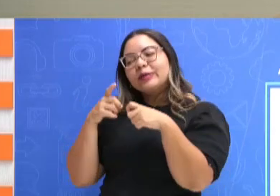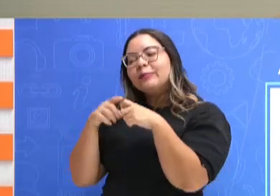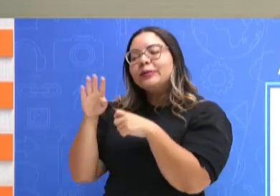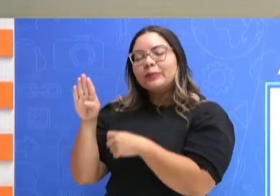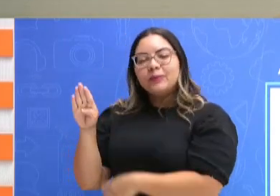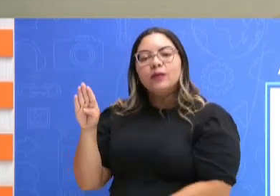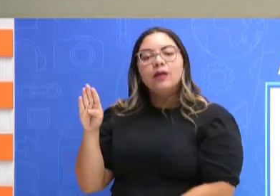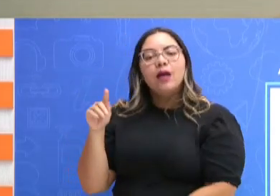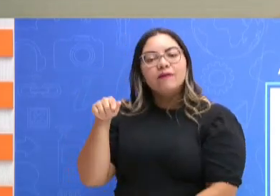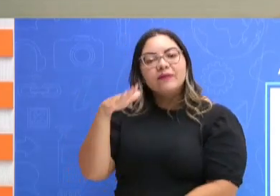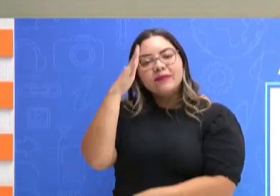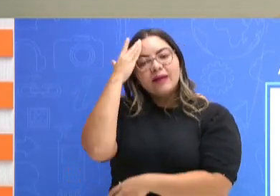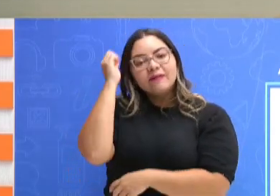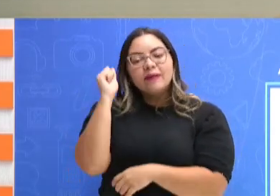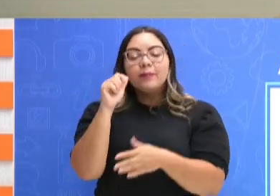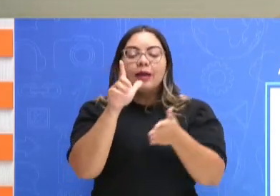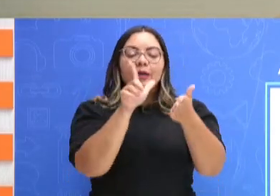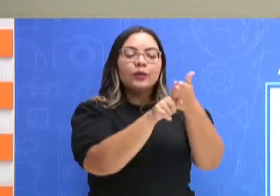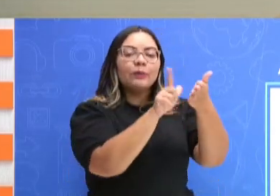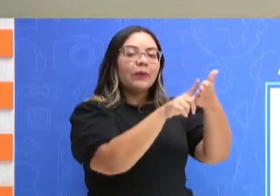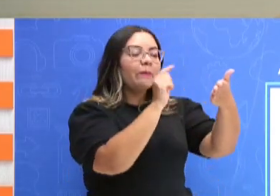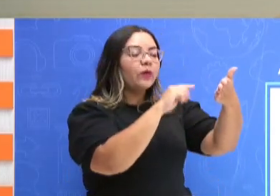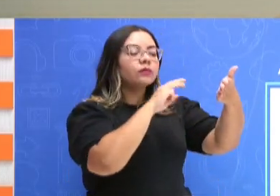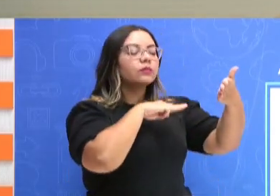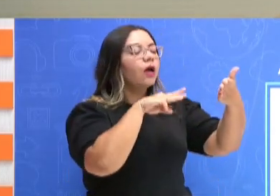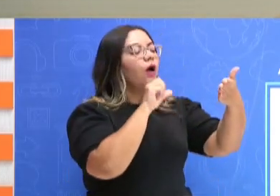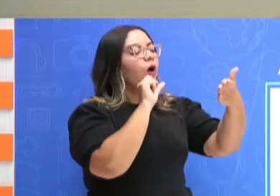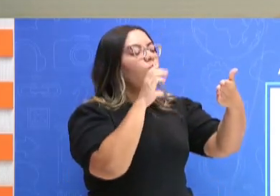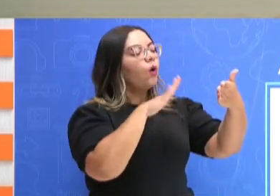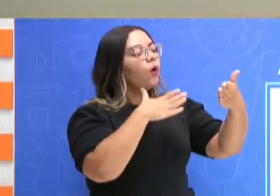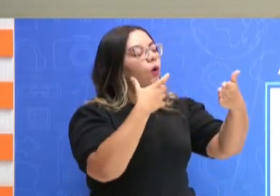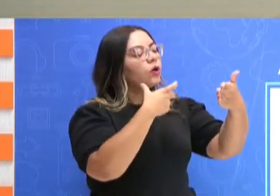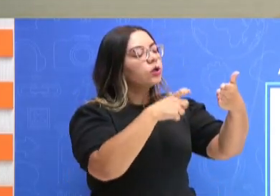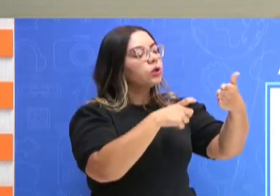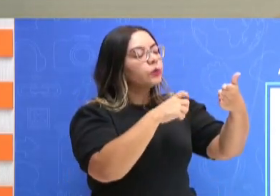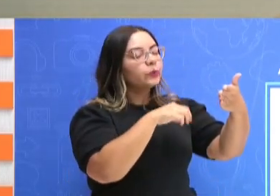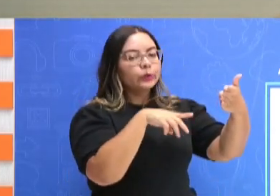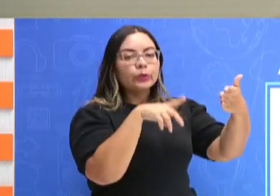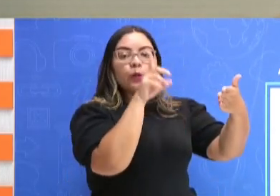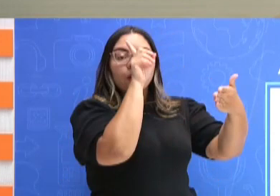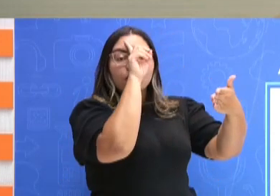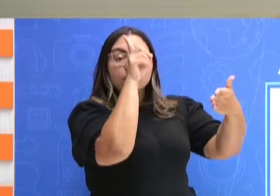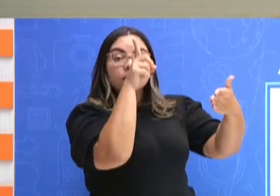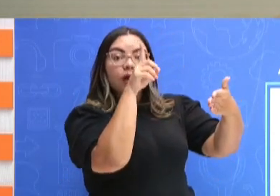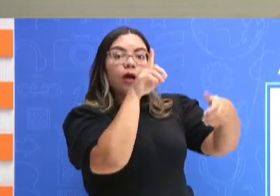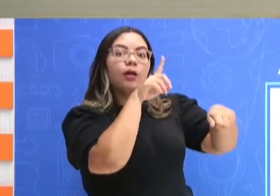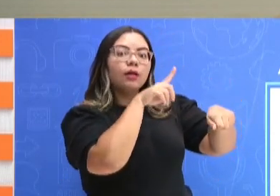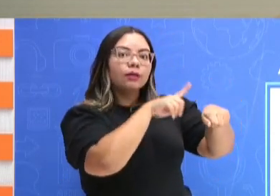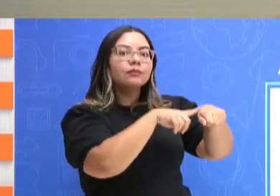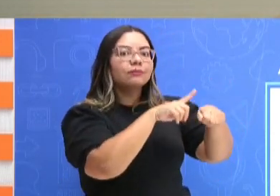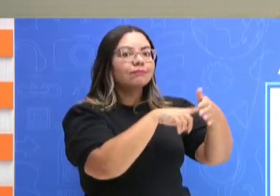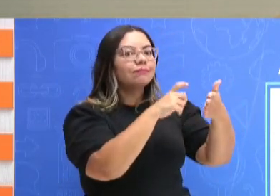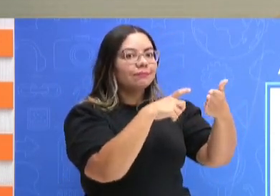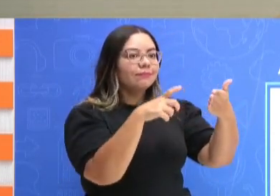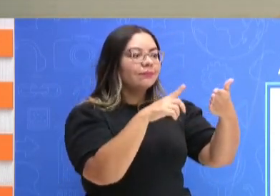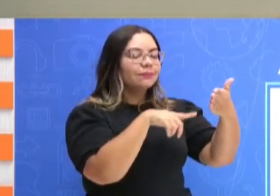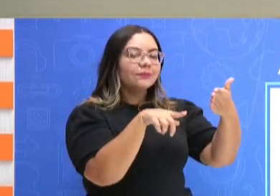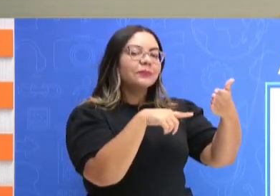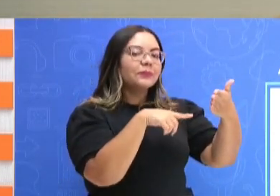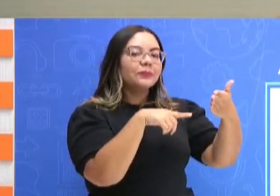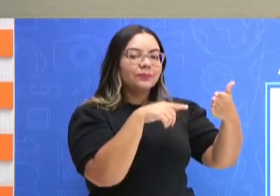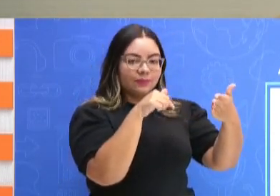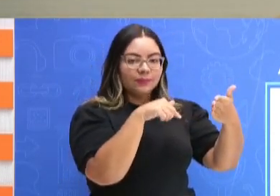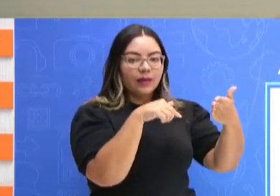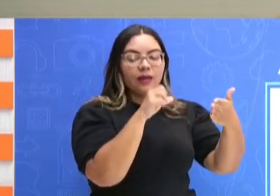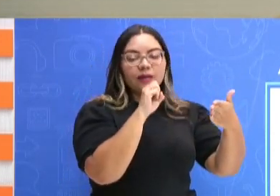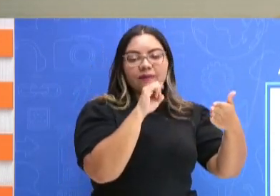vai saber, através do panfleto do município, aonde o médico está, que dia que ele está e qual o horário